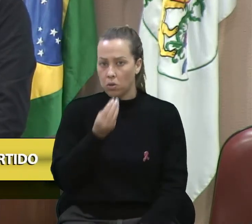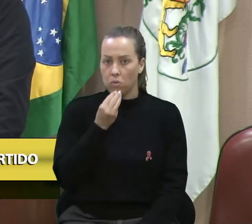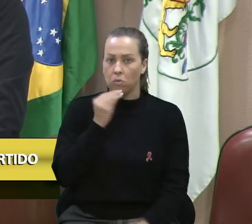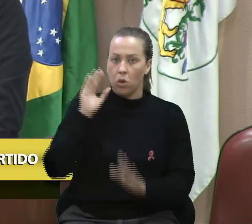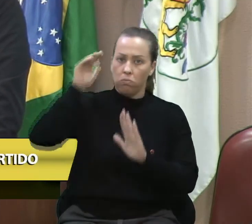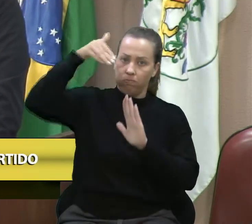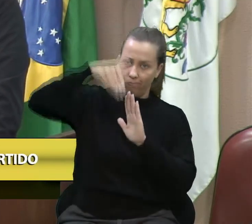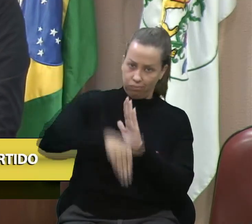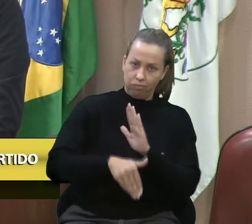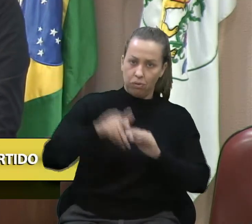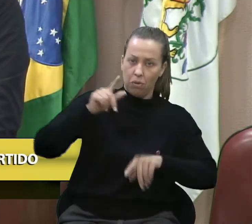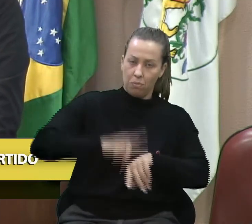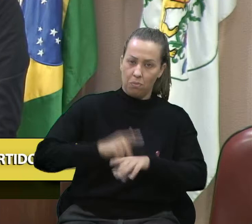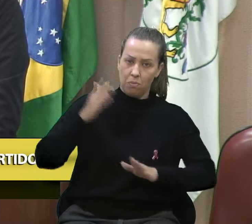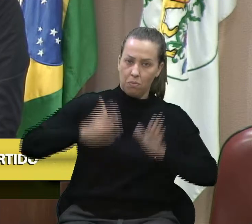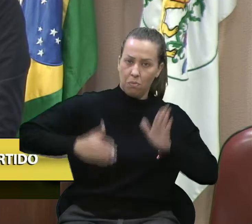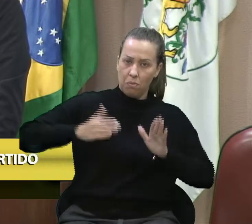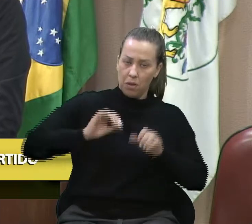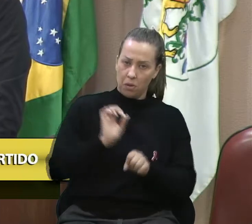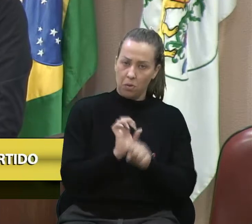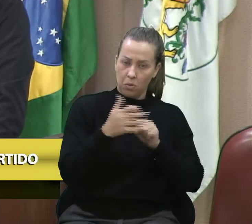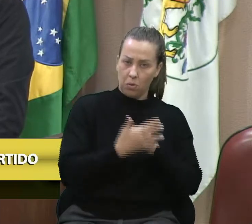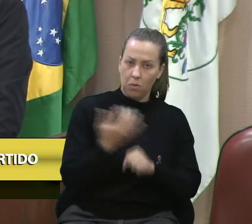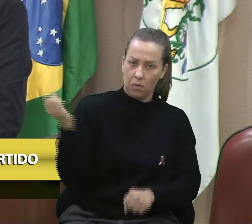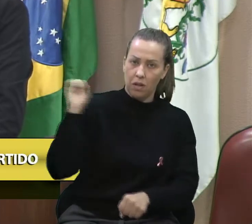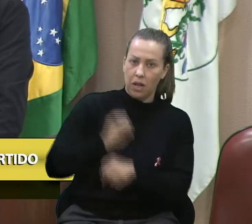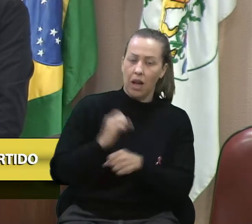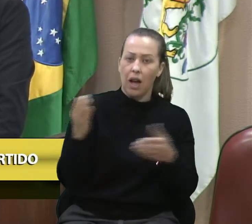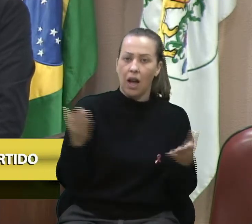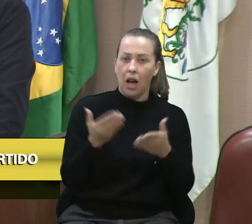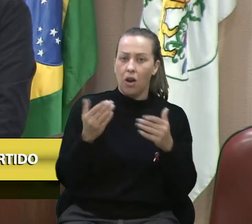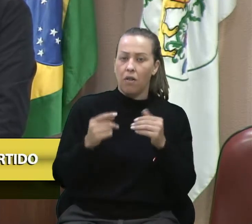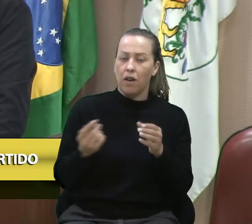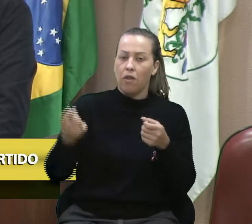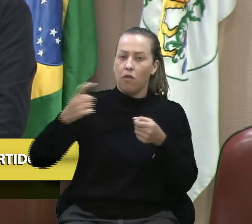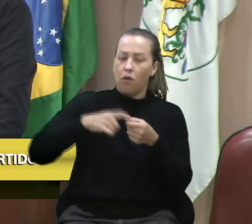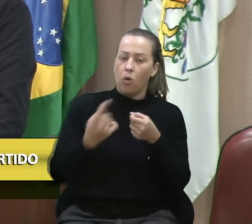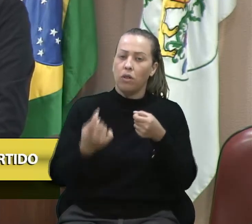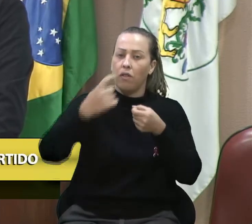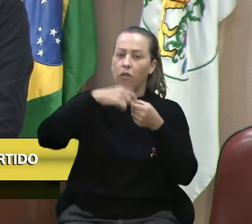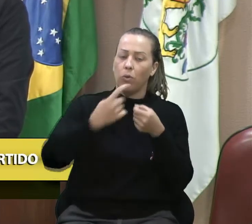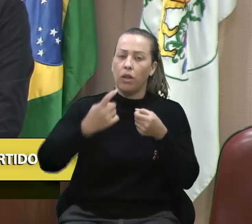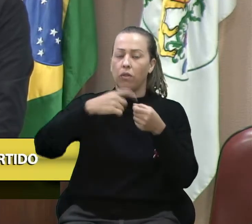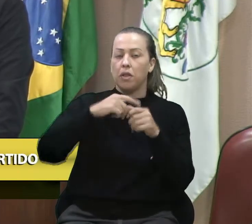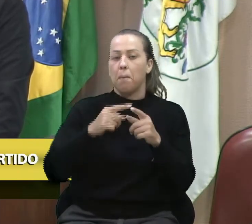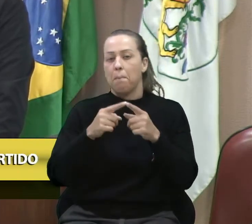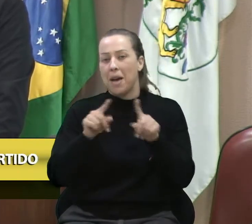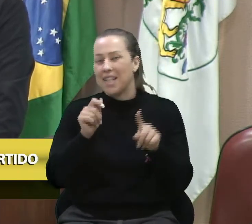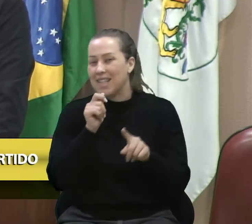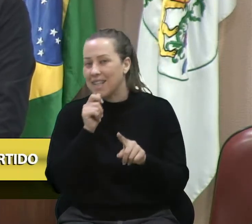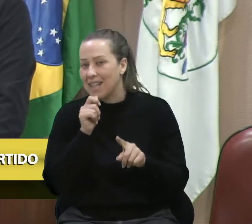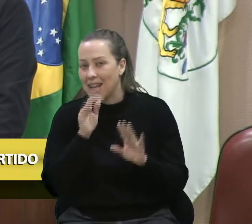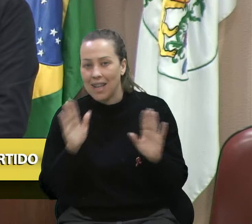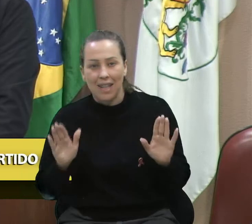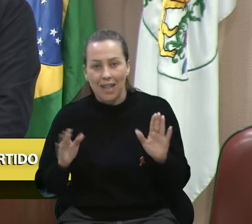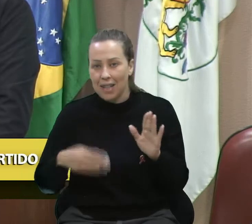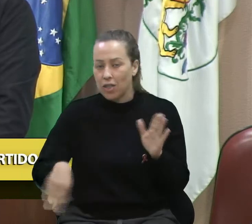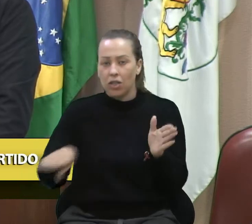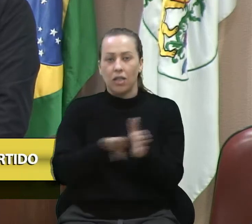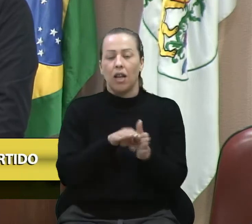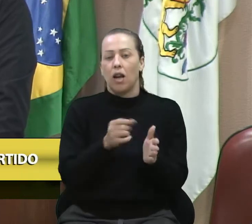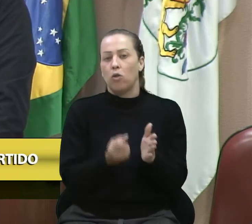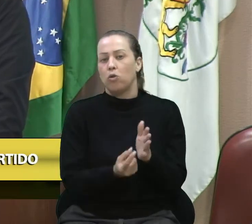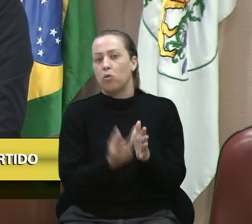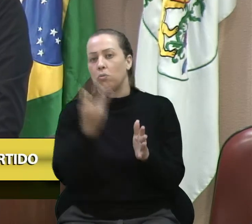muito abrupta naquele momento lá de março do ano passado, e agora a gente vem retomando gradualmente, mas ainda estamos longe de chegar aos